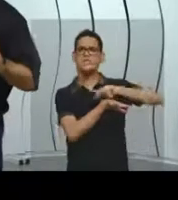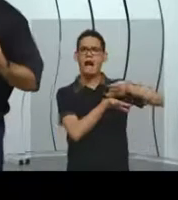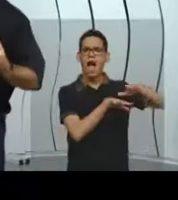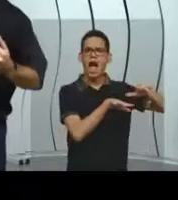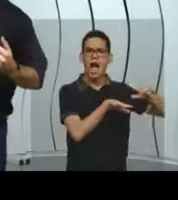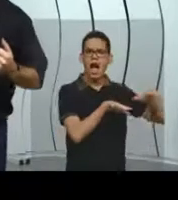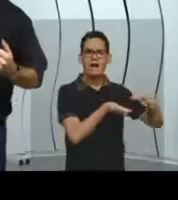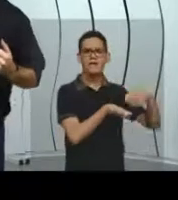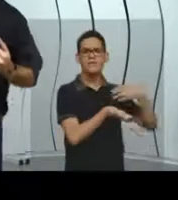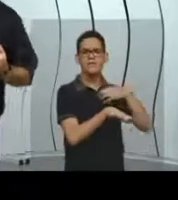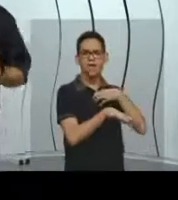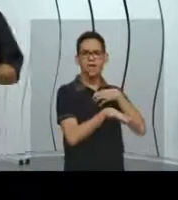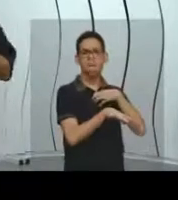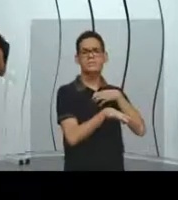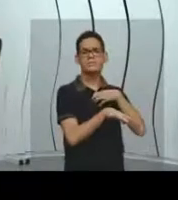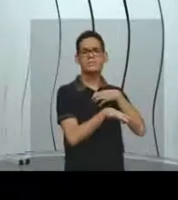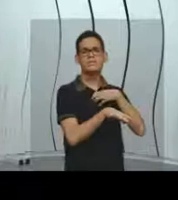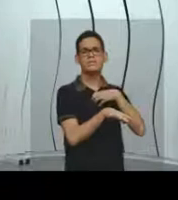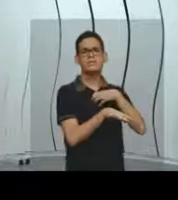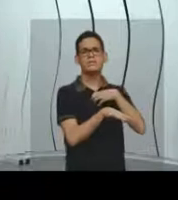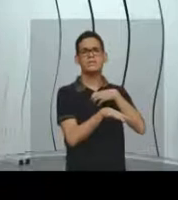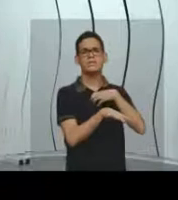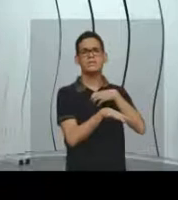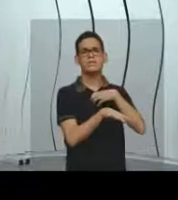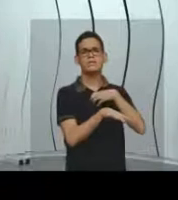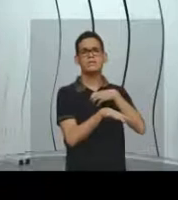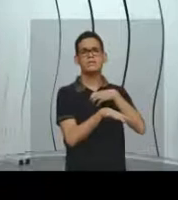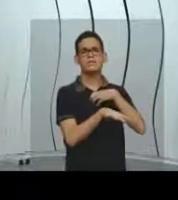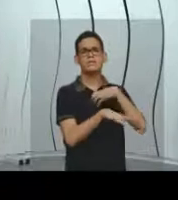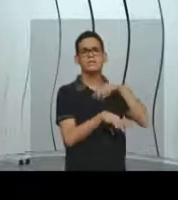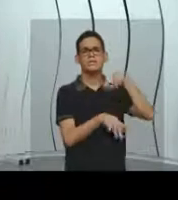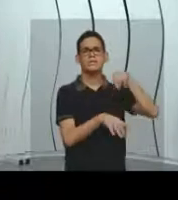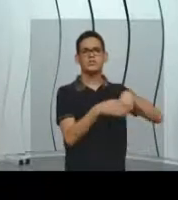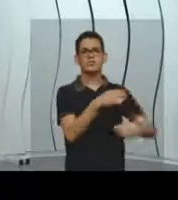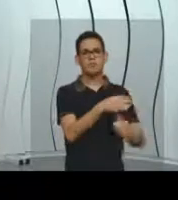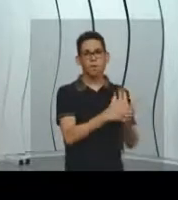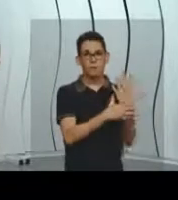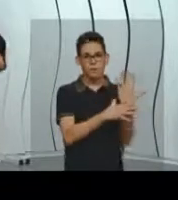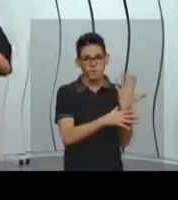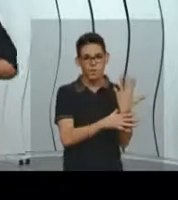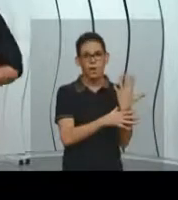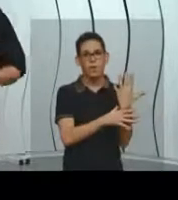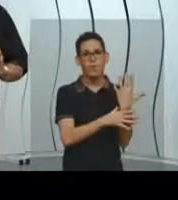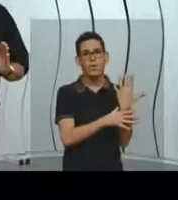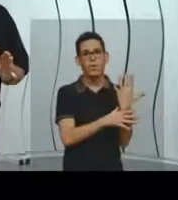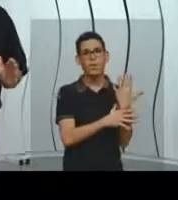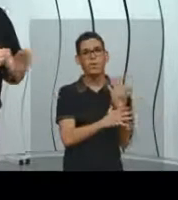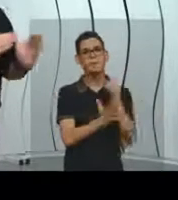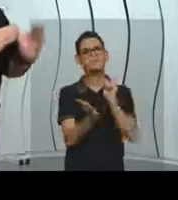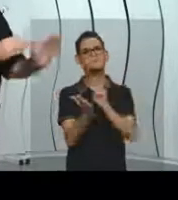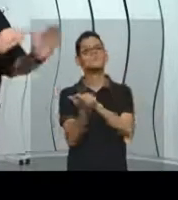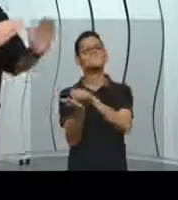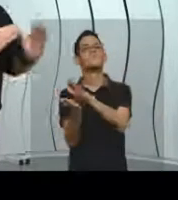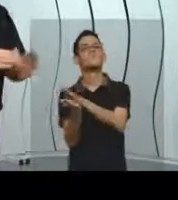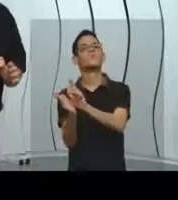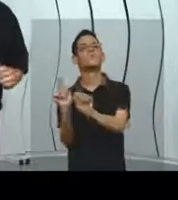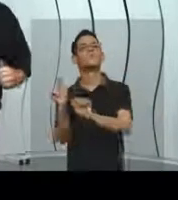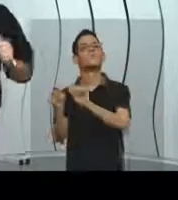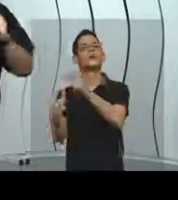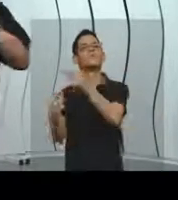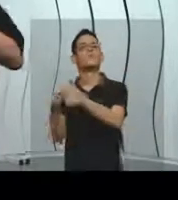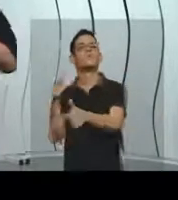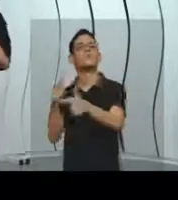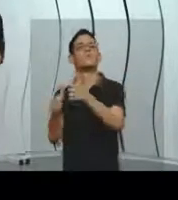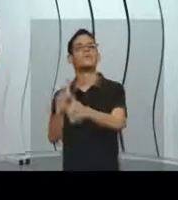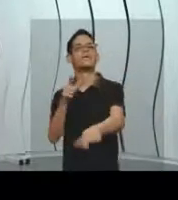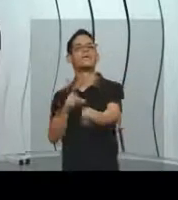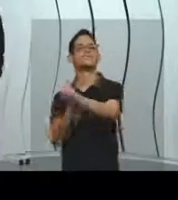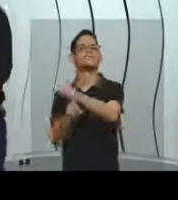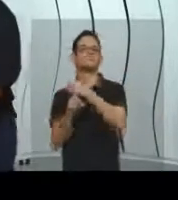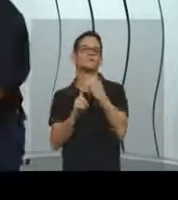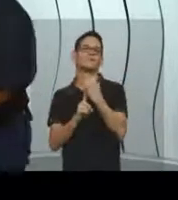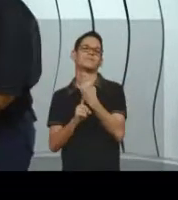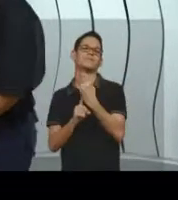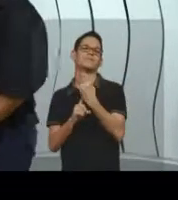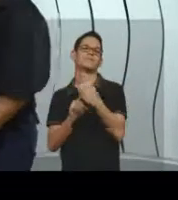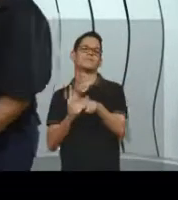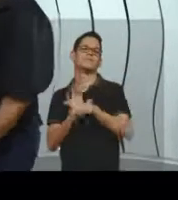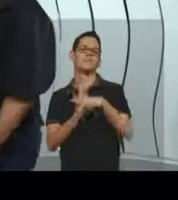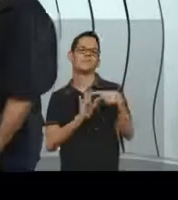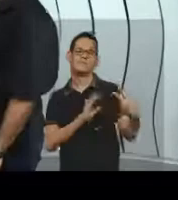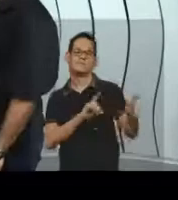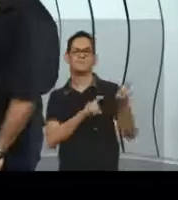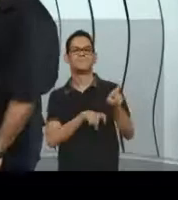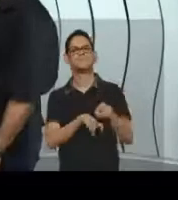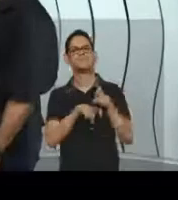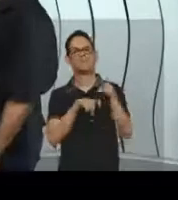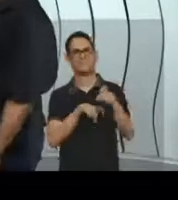diversificação, ou palavrinha boa, né? Na produtividade, gerou uma série de problemas sociais para o campo,